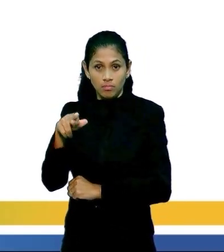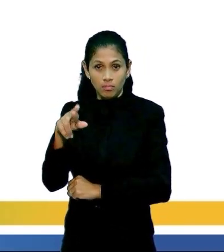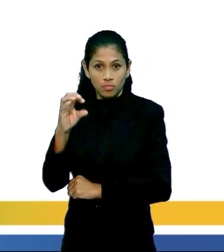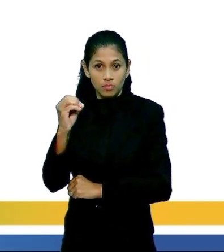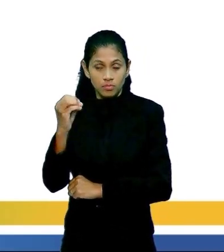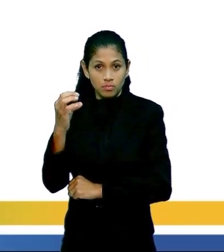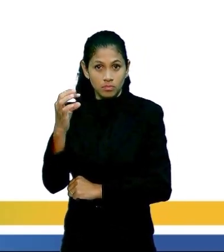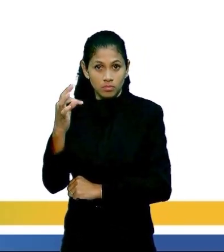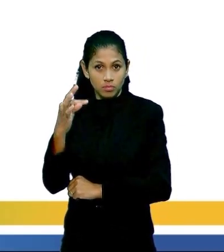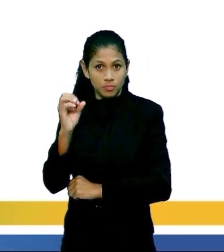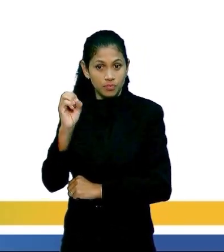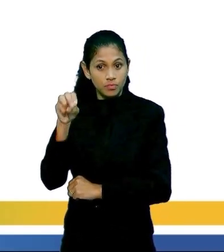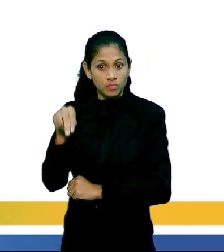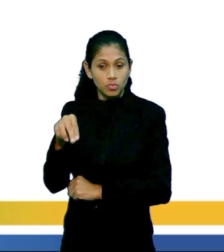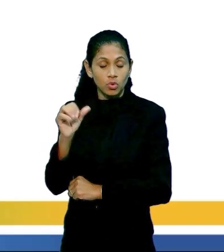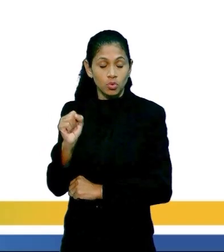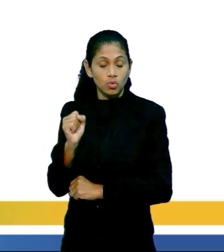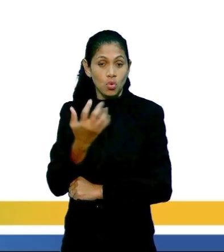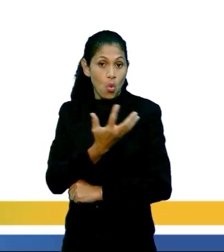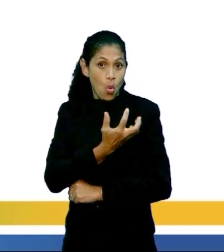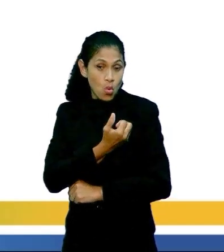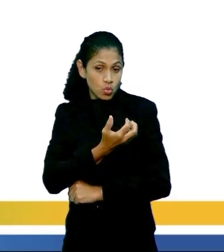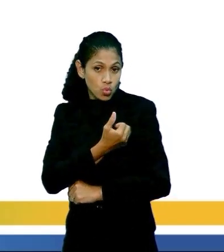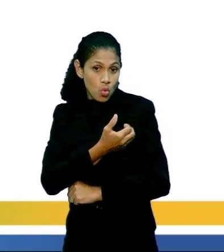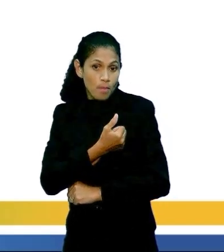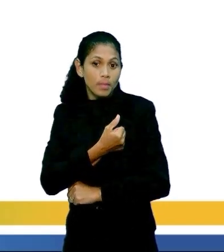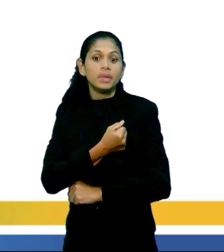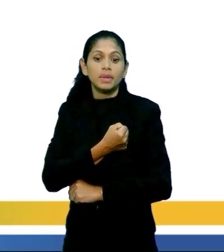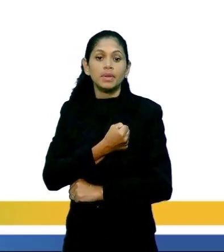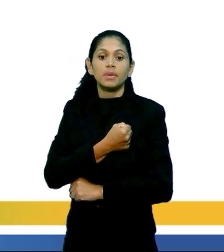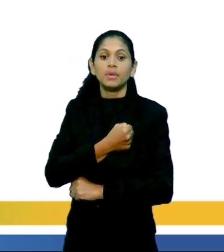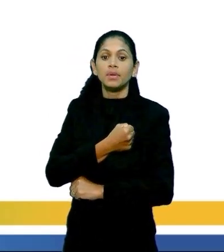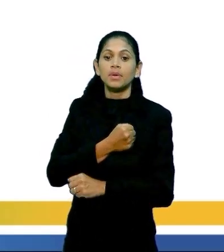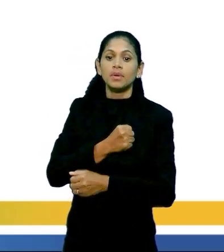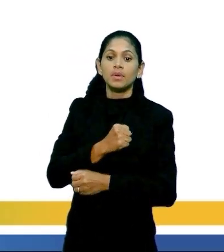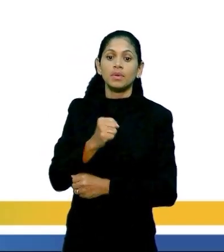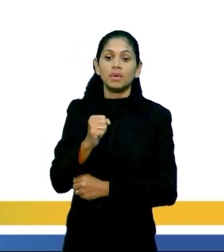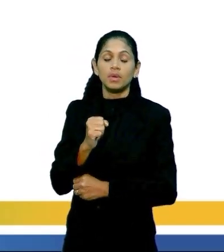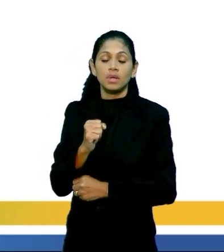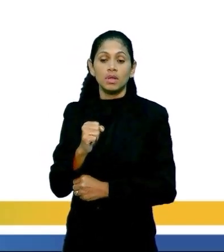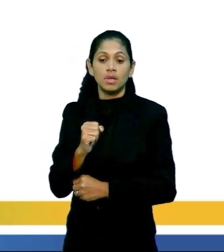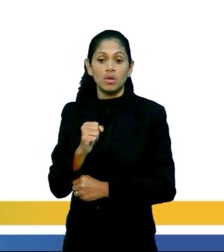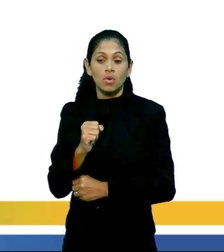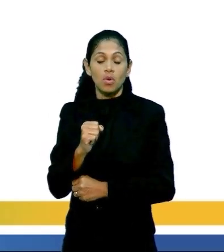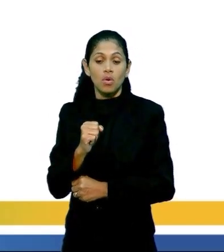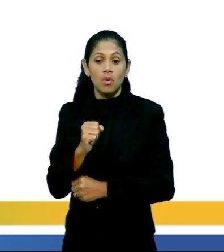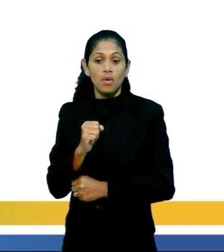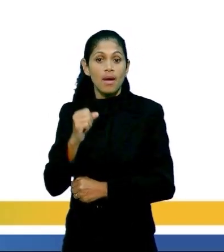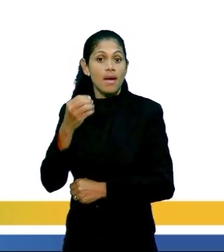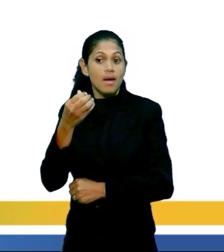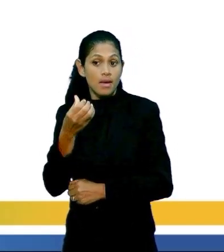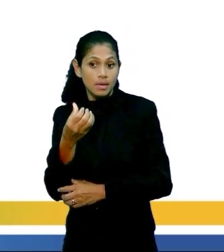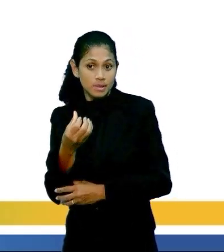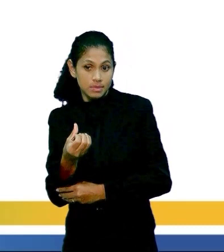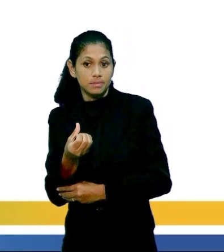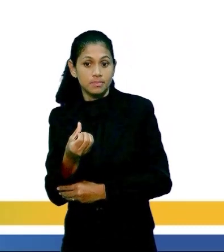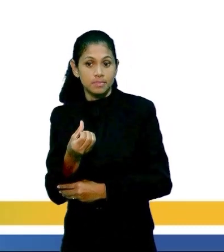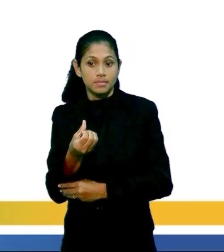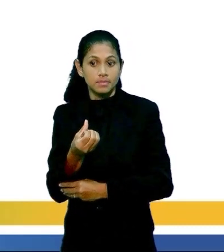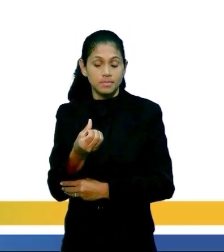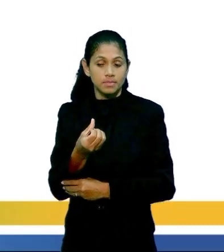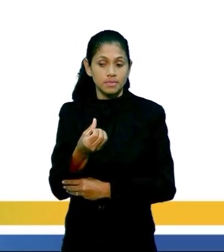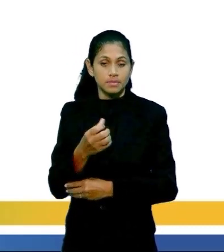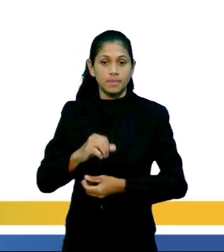significa que o seu número atômico é 6. Se ele tivesse, sei lá, 10, então o número atômico seria 10. O número atômico é o mesmo número de prótons,